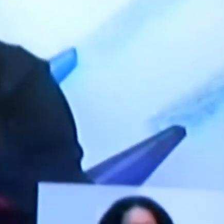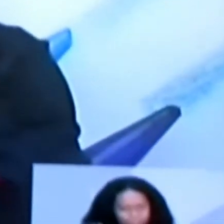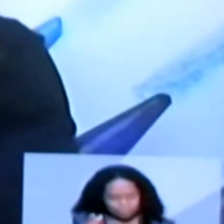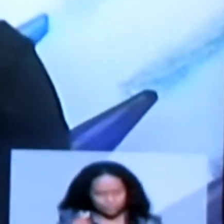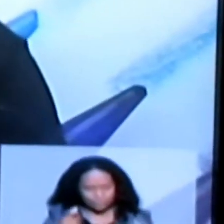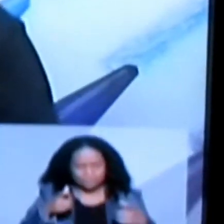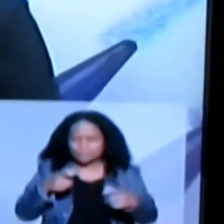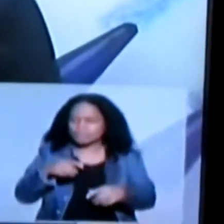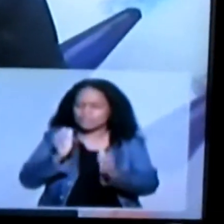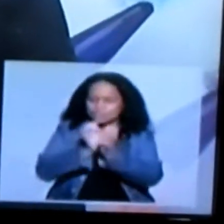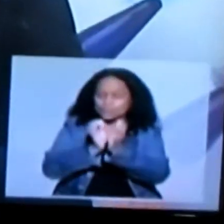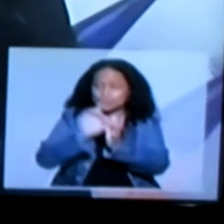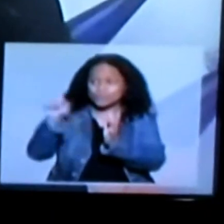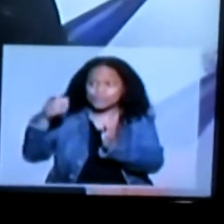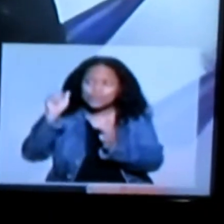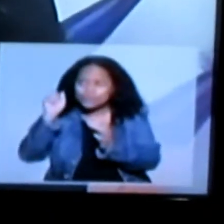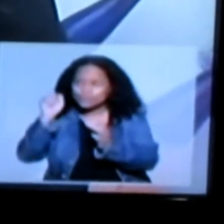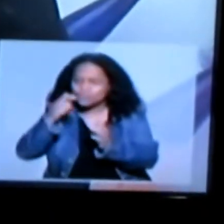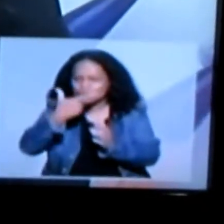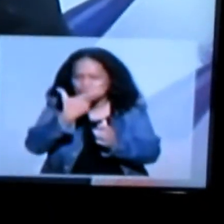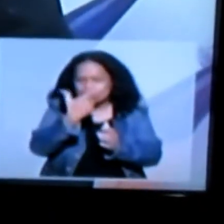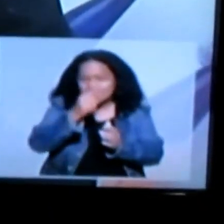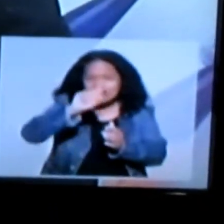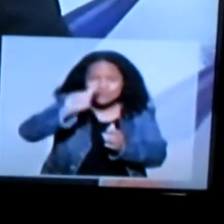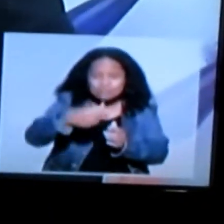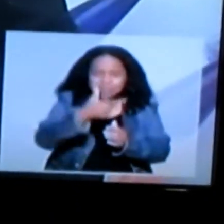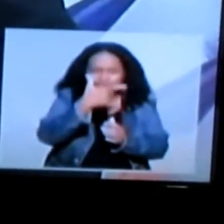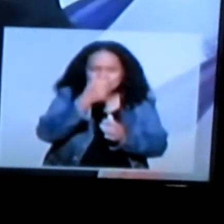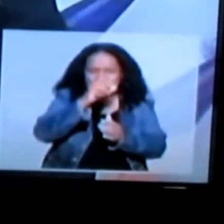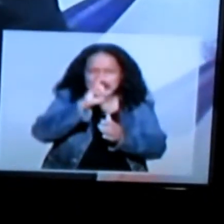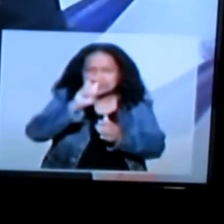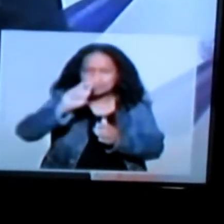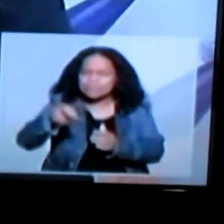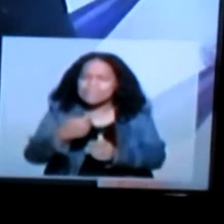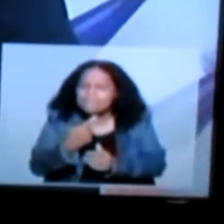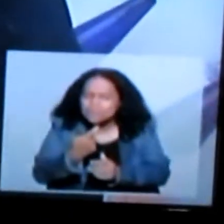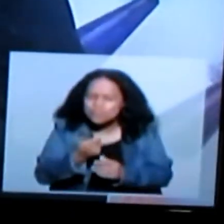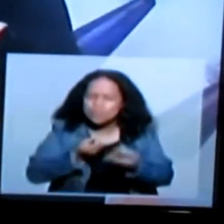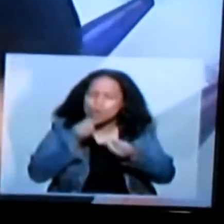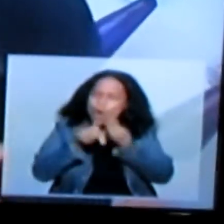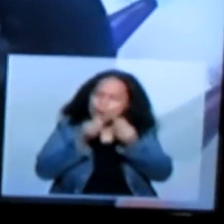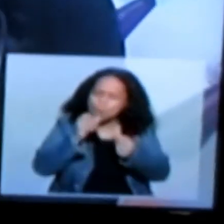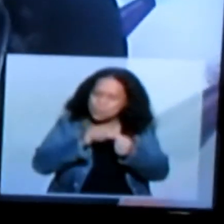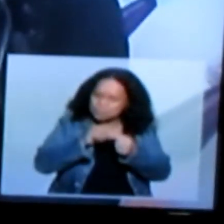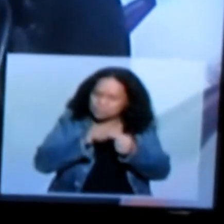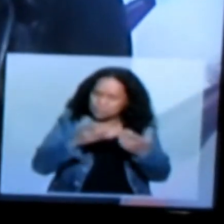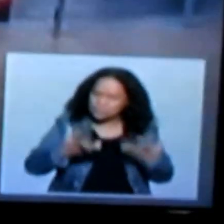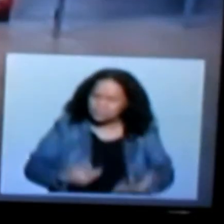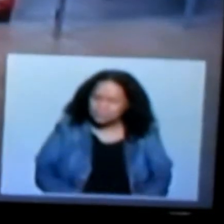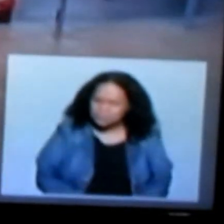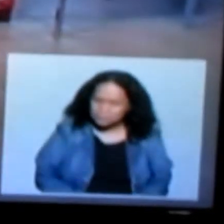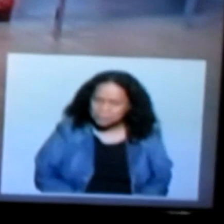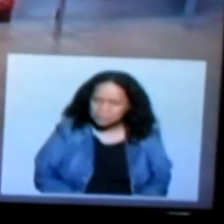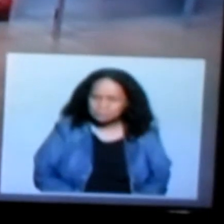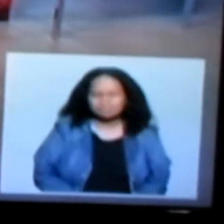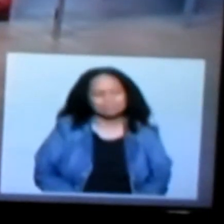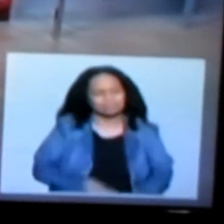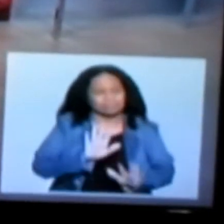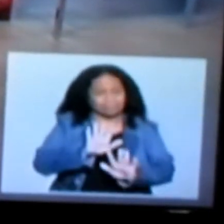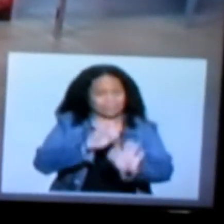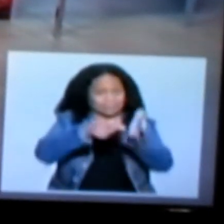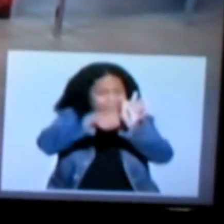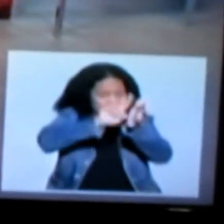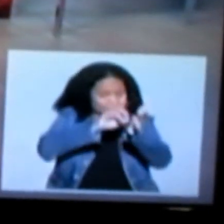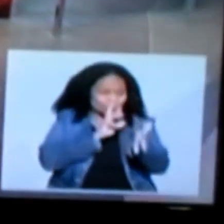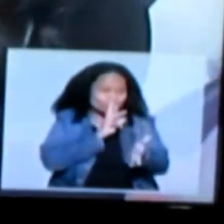equipe ouviu quando vocês falaram, ah, 20 mil, 25 mil seguidores, como é que faz para conquistar tanta gente? E aí,